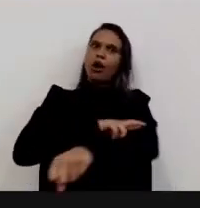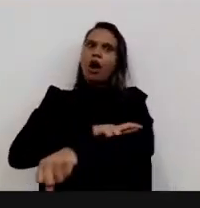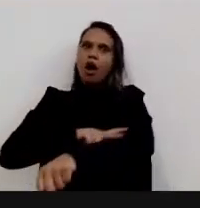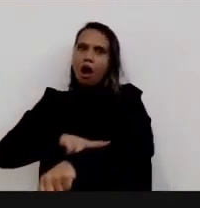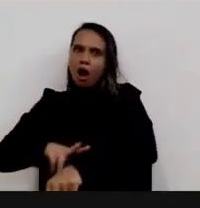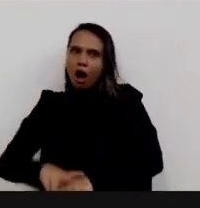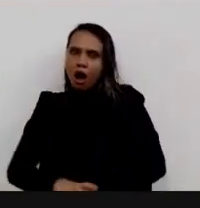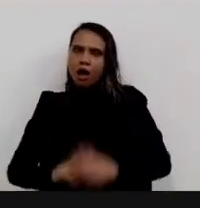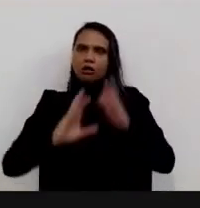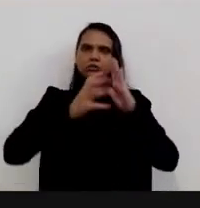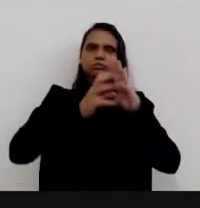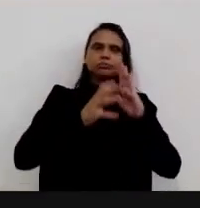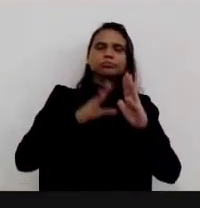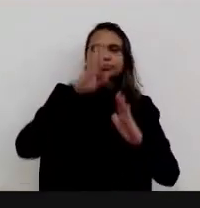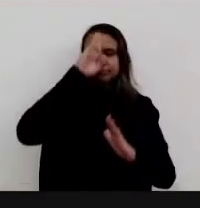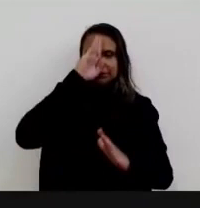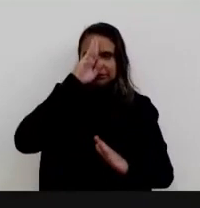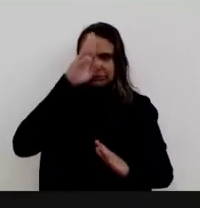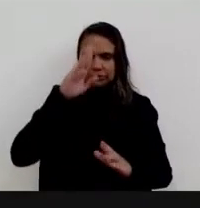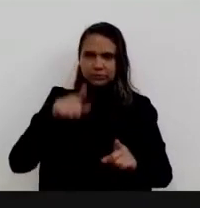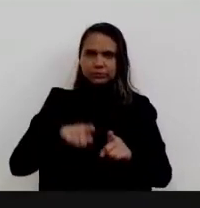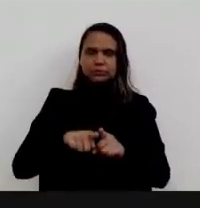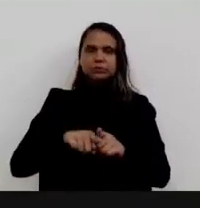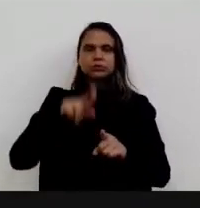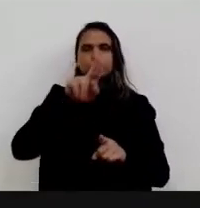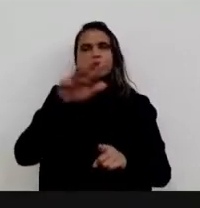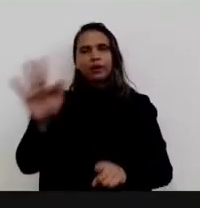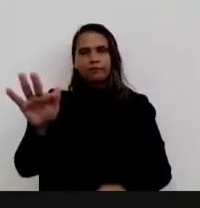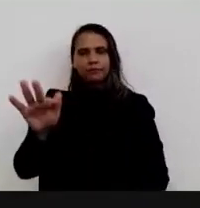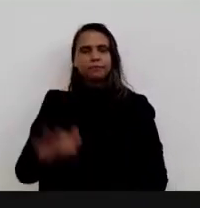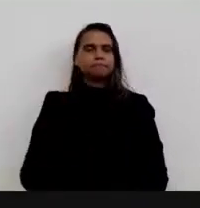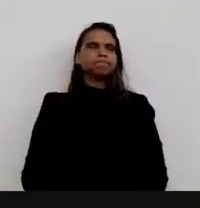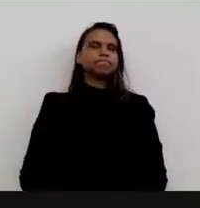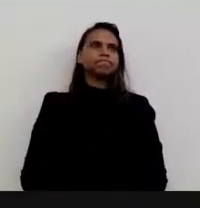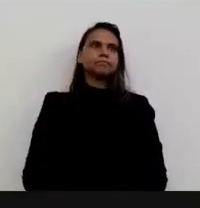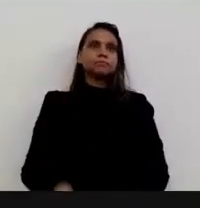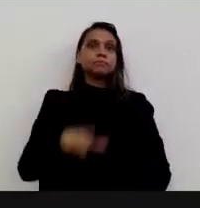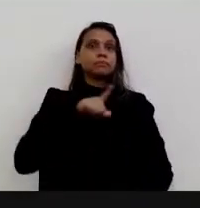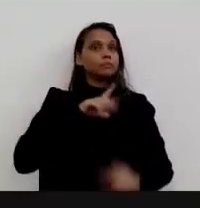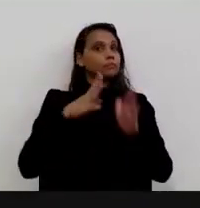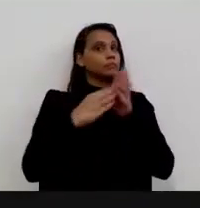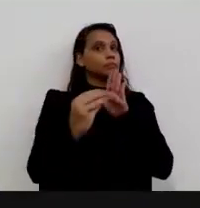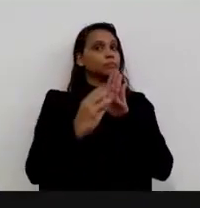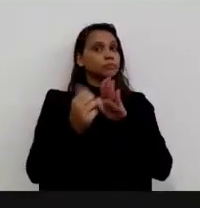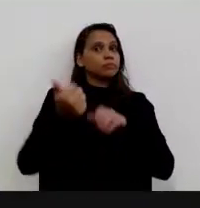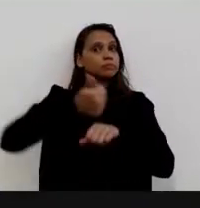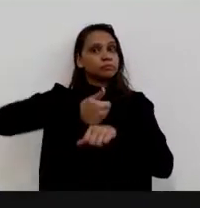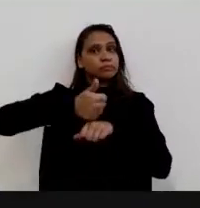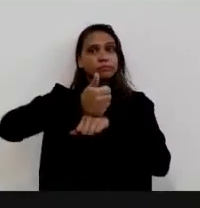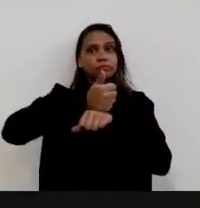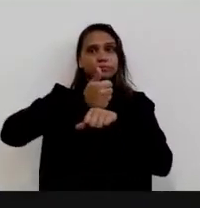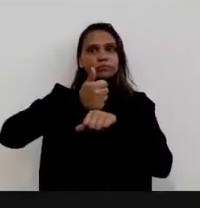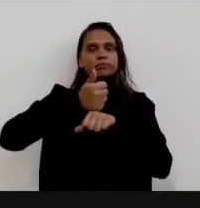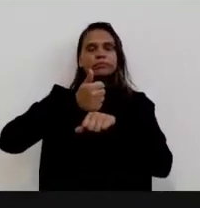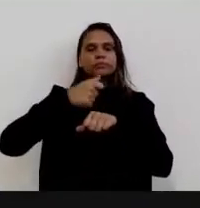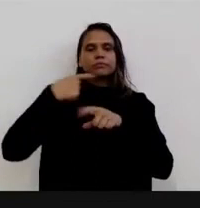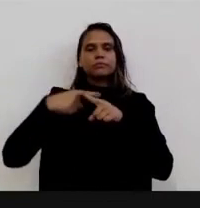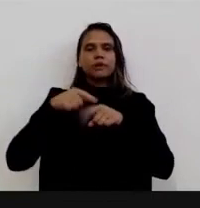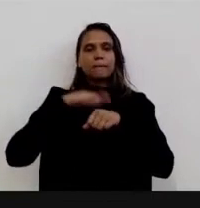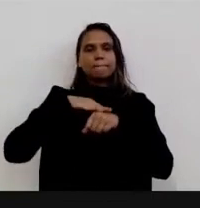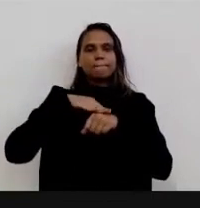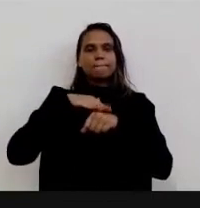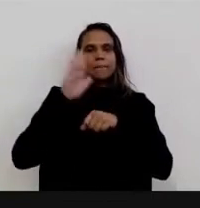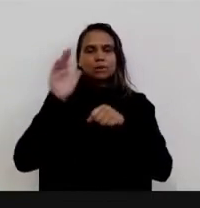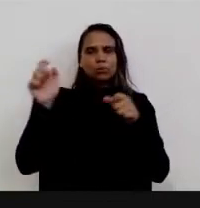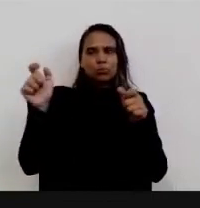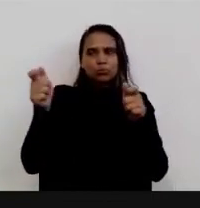partido, a reeleição, a receita normalizada por UF. Aí é interessante, e o modelo também melhorou, né? O modelo ficou mais